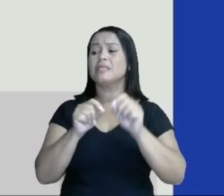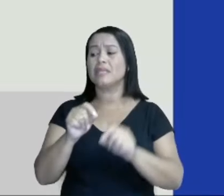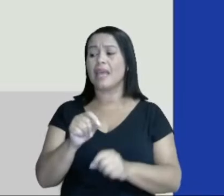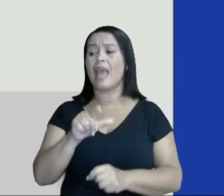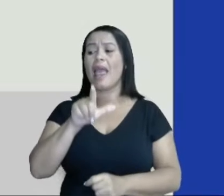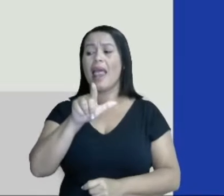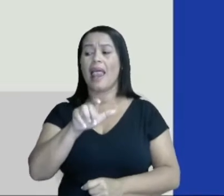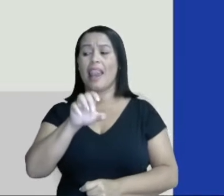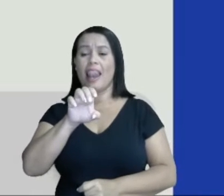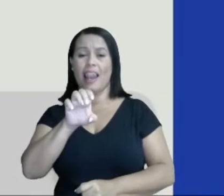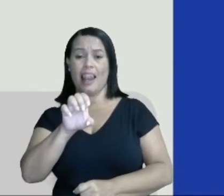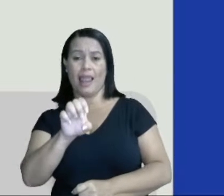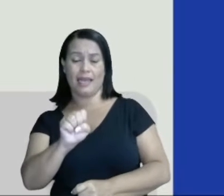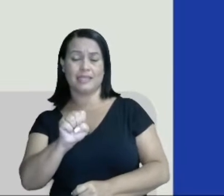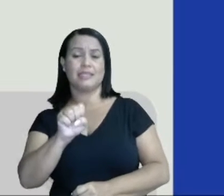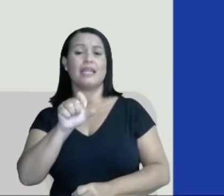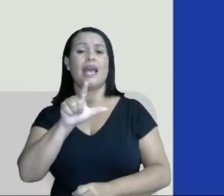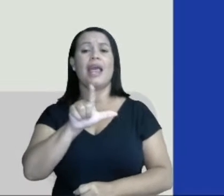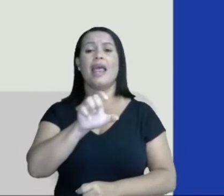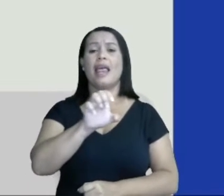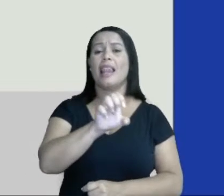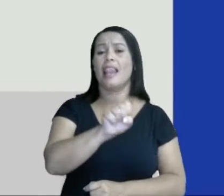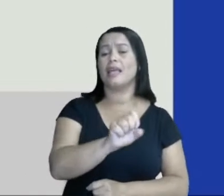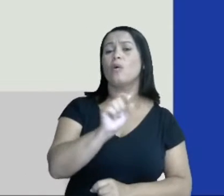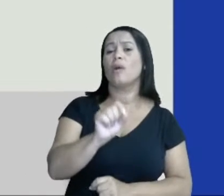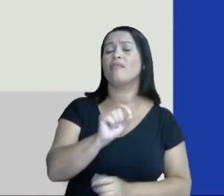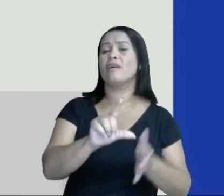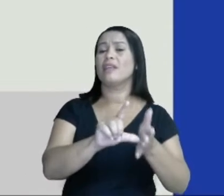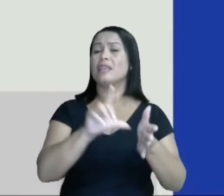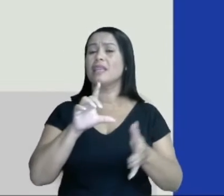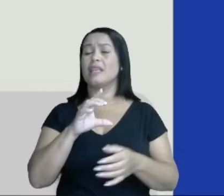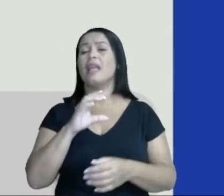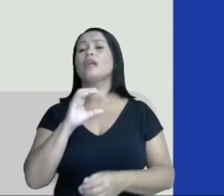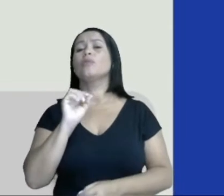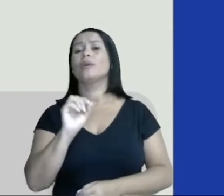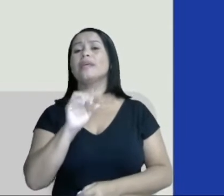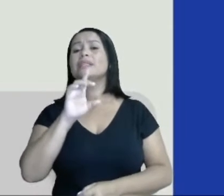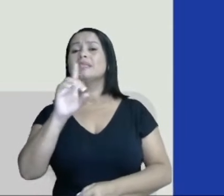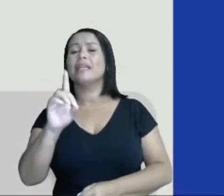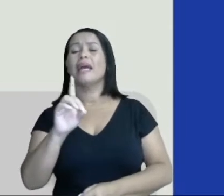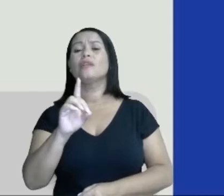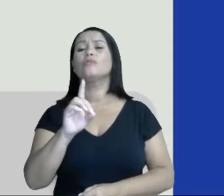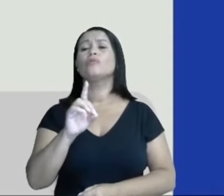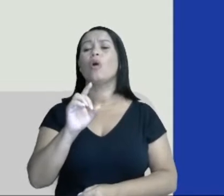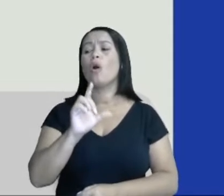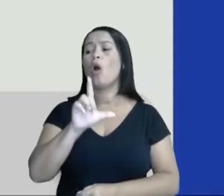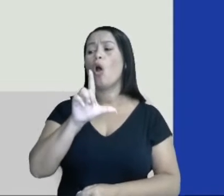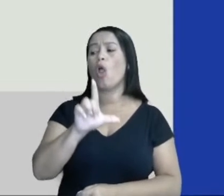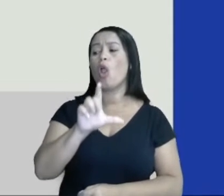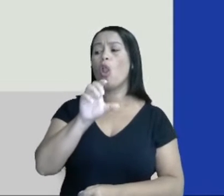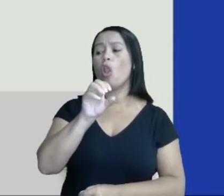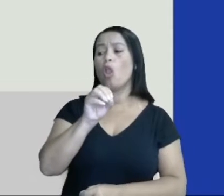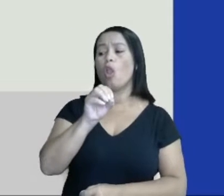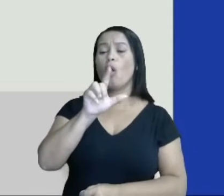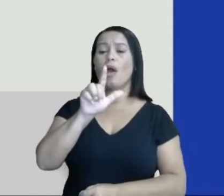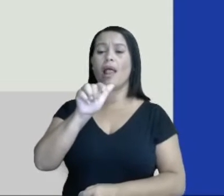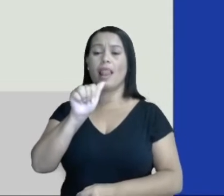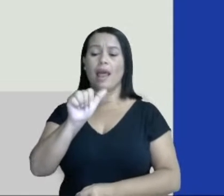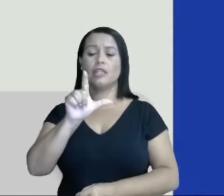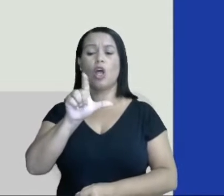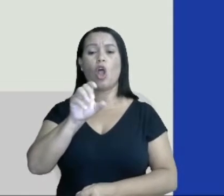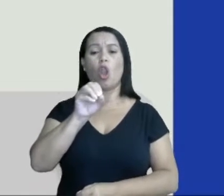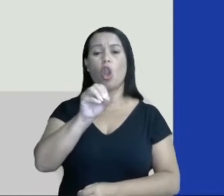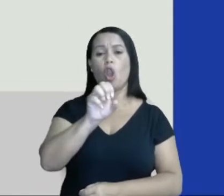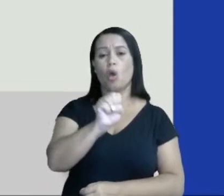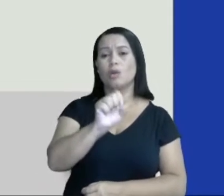complemento indireto, vêm antes das formas lo, la, los e las, que são